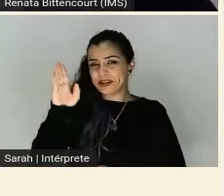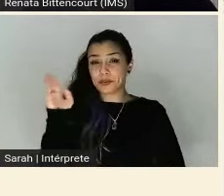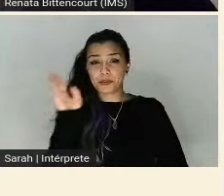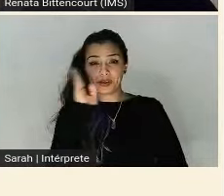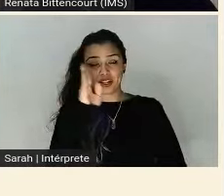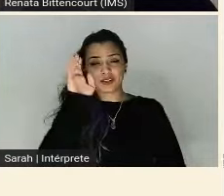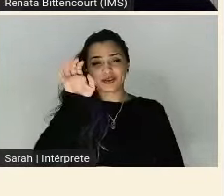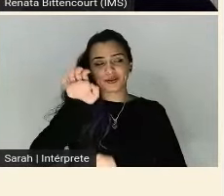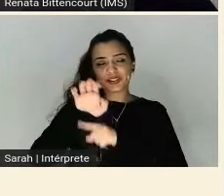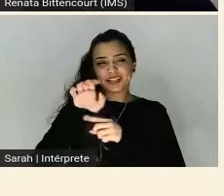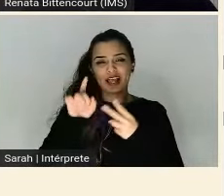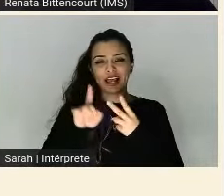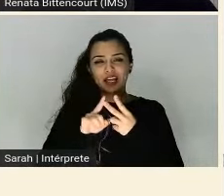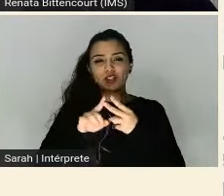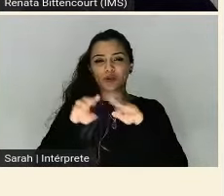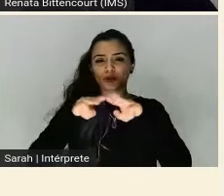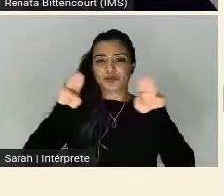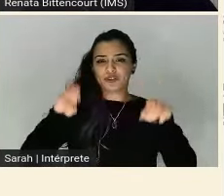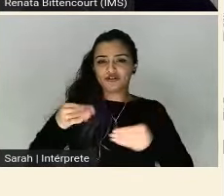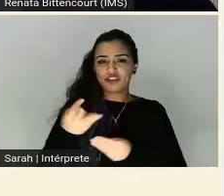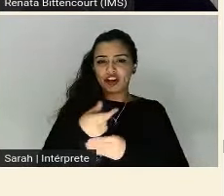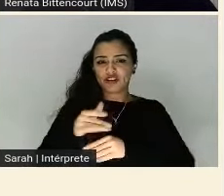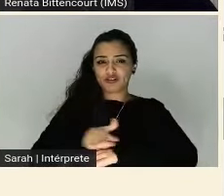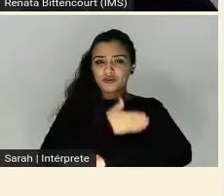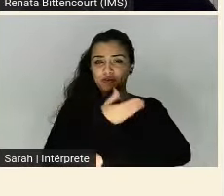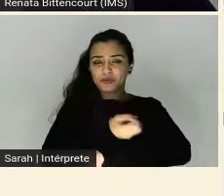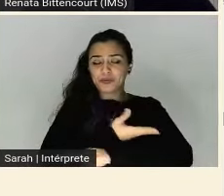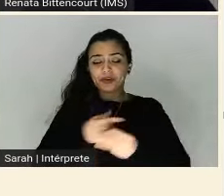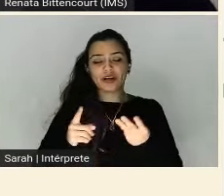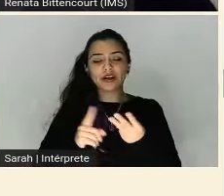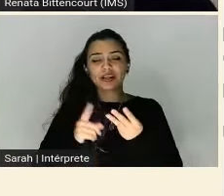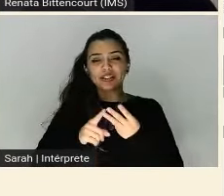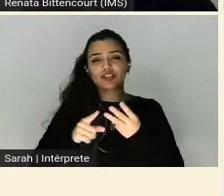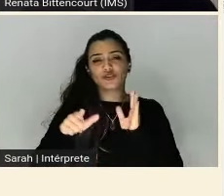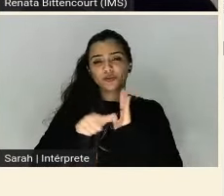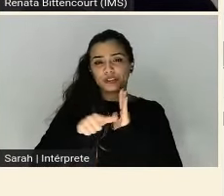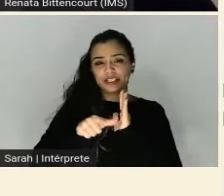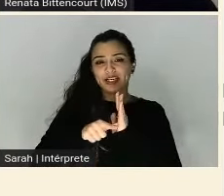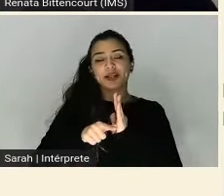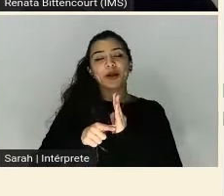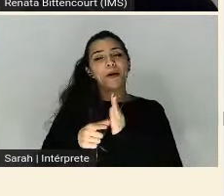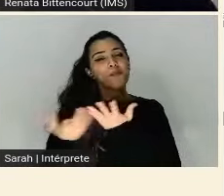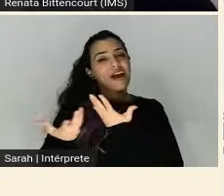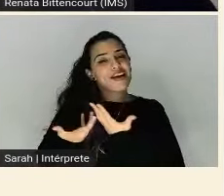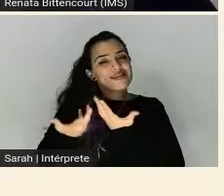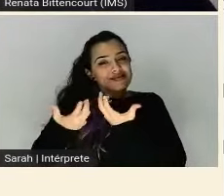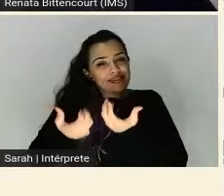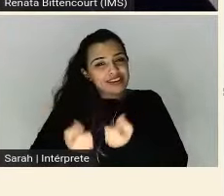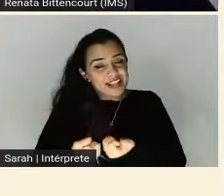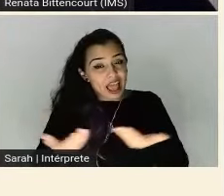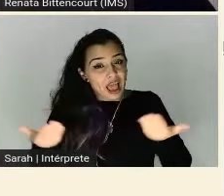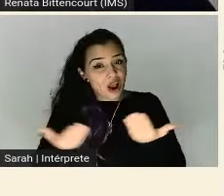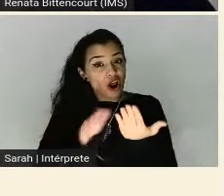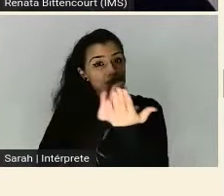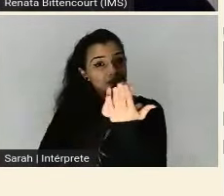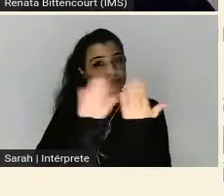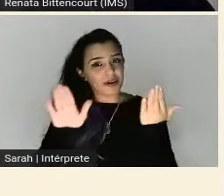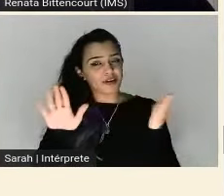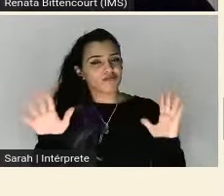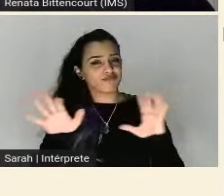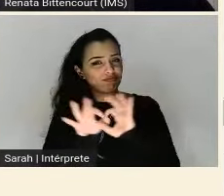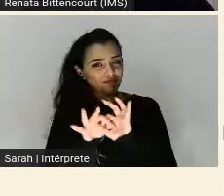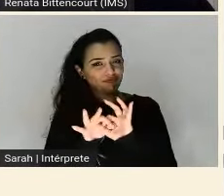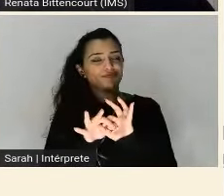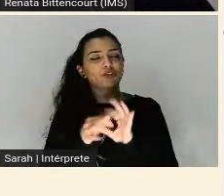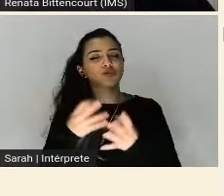o Museu de Arte Contemporânea e o Instituto Moreira Salles, por nos abrigarem aqui nessa plataforma conjunta, num